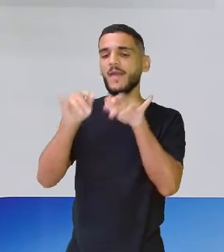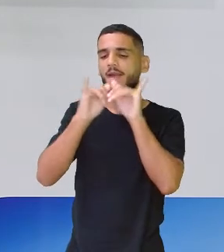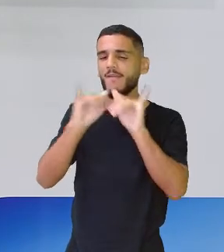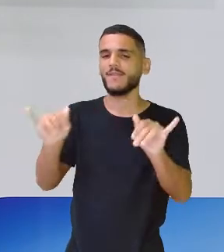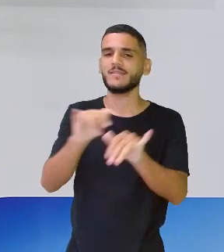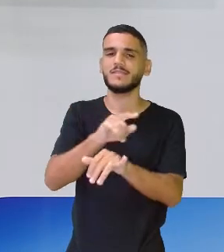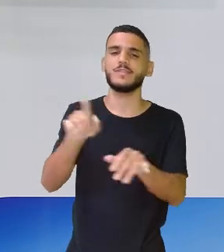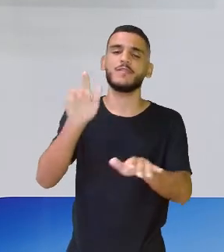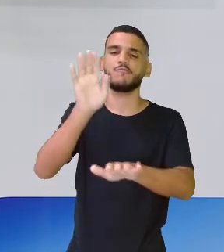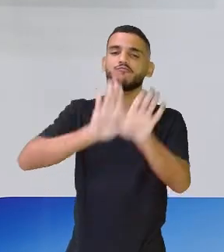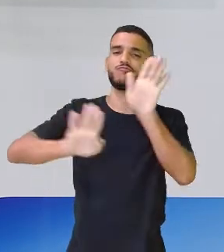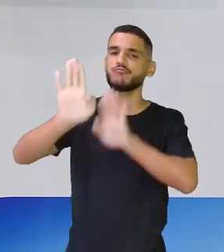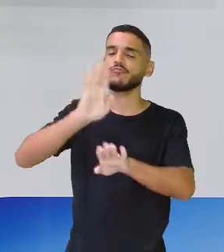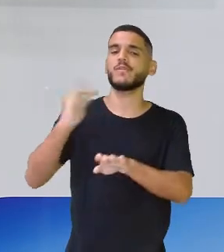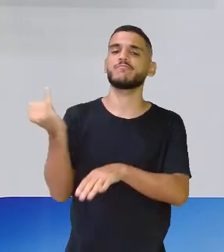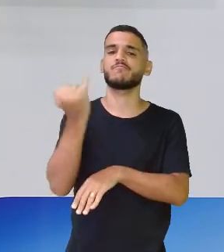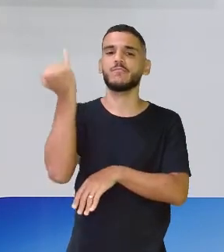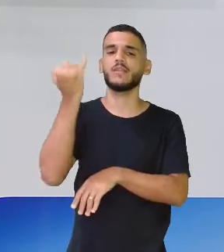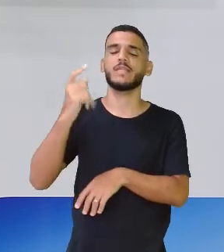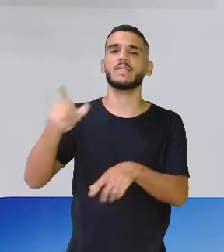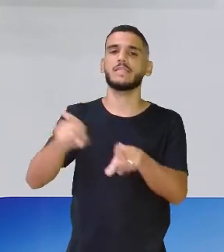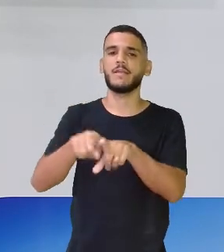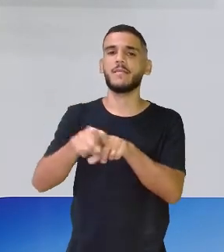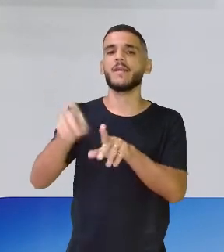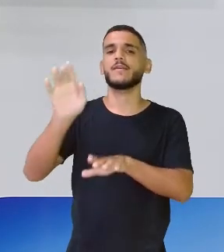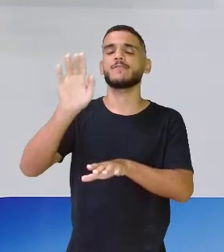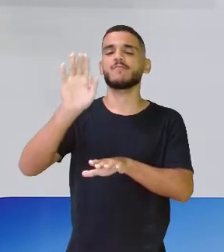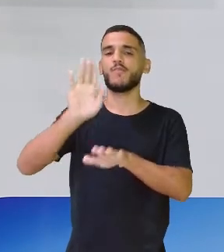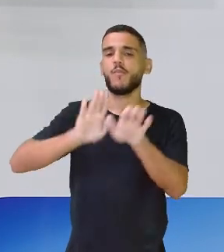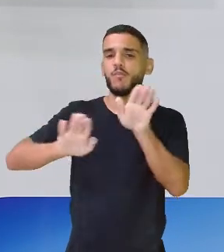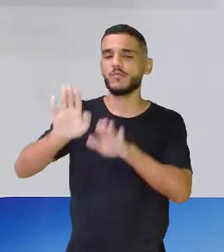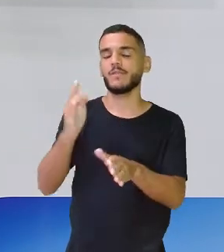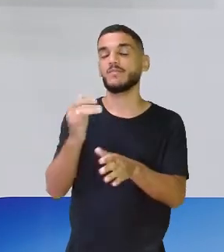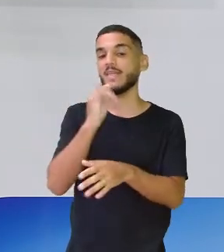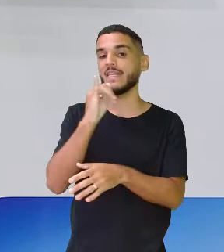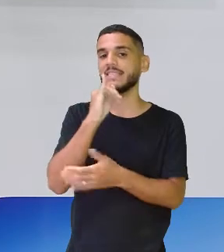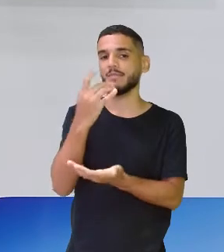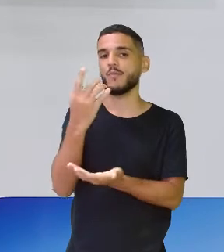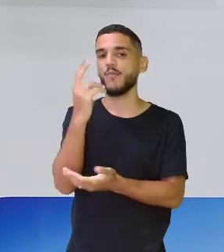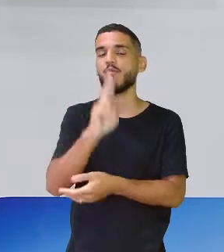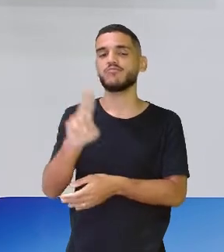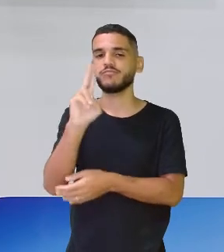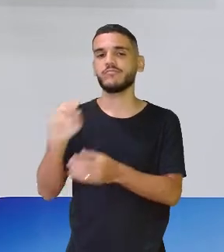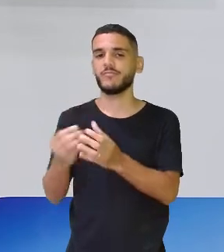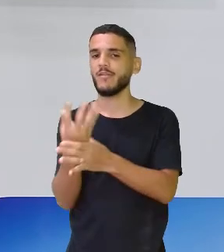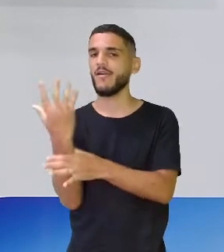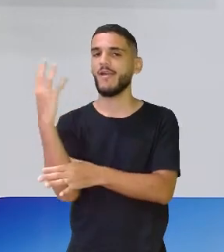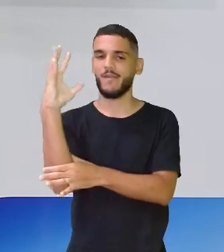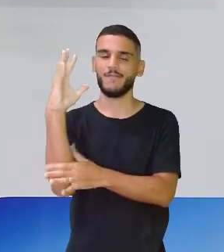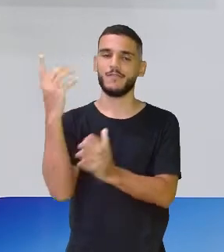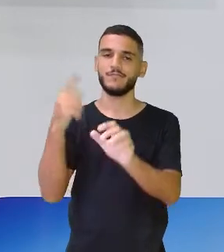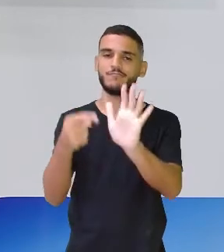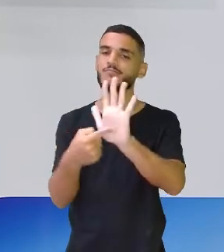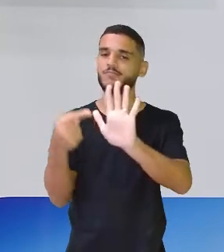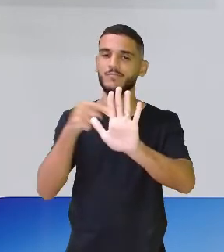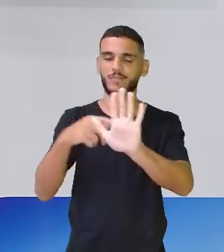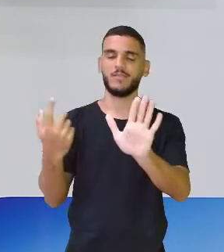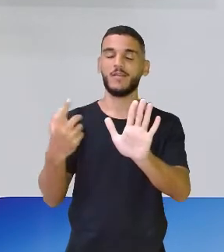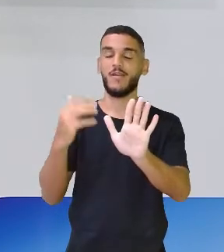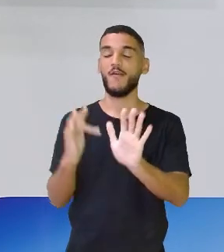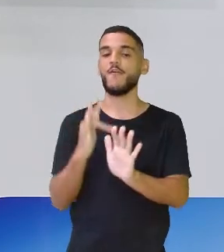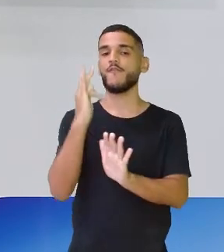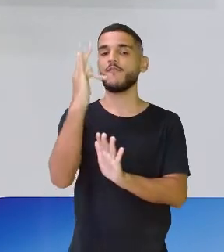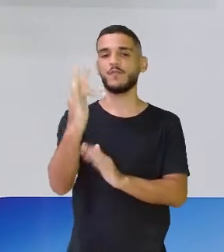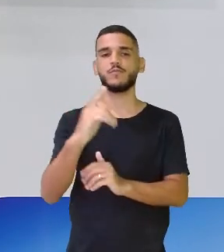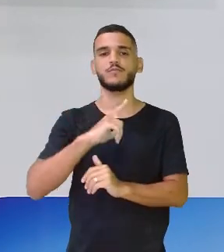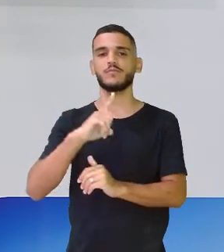importante a gente poder ter zelo com as coisas. Ele dá o exemplo da árvore, para que mais tarde a gente possa ter essa